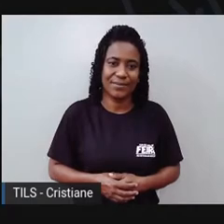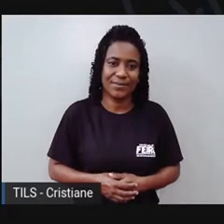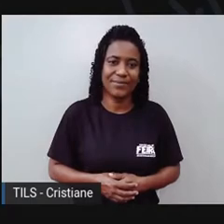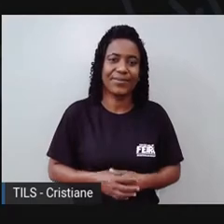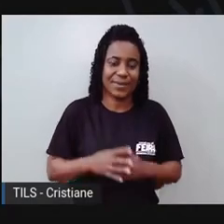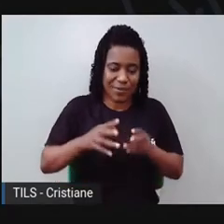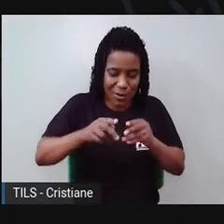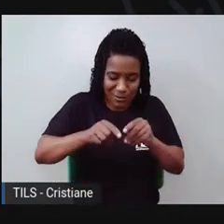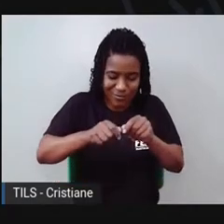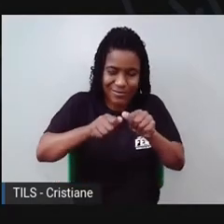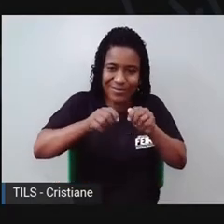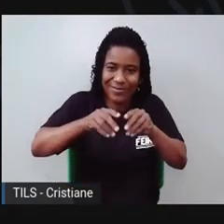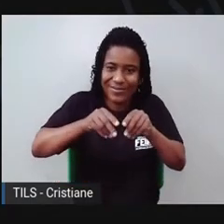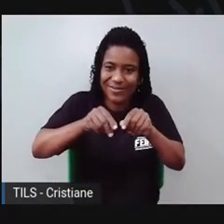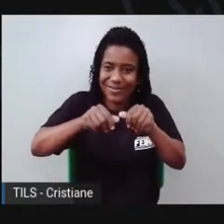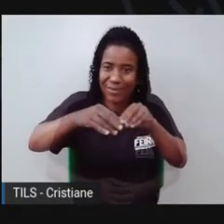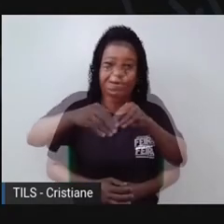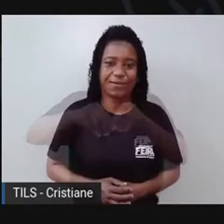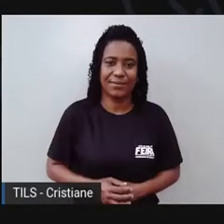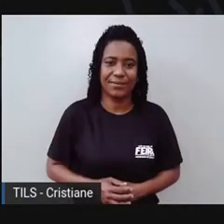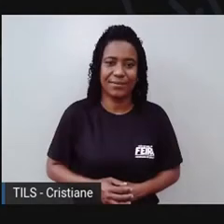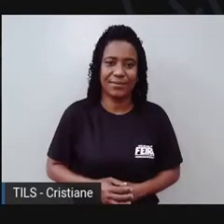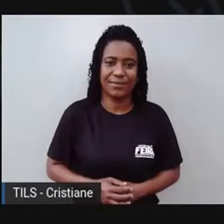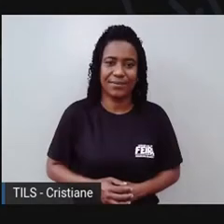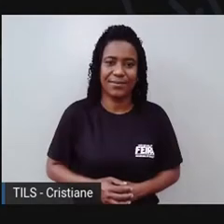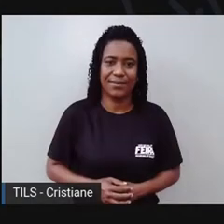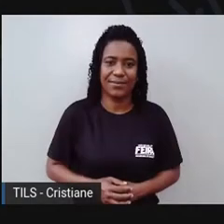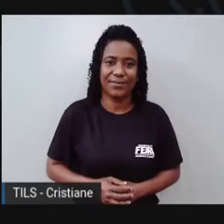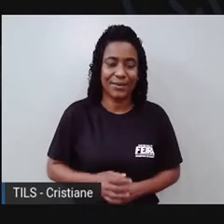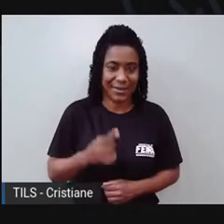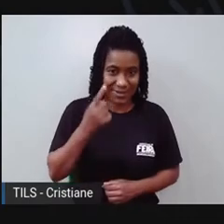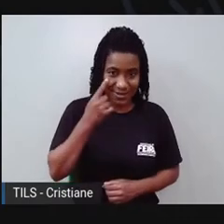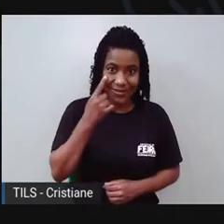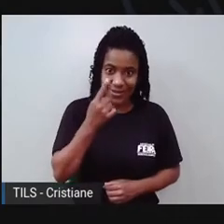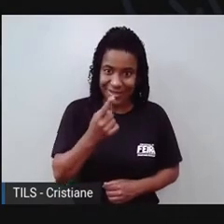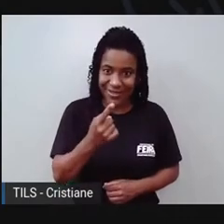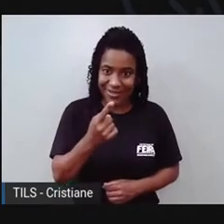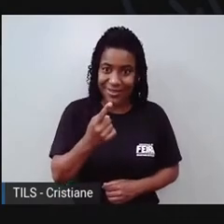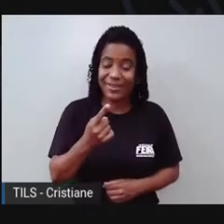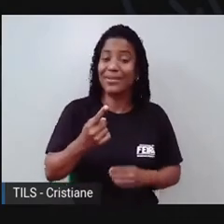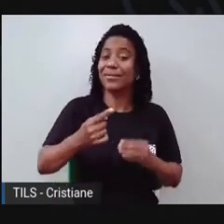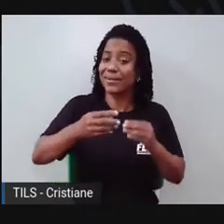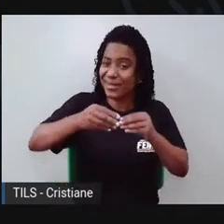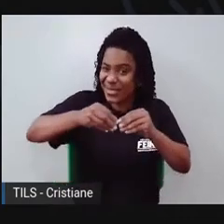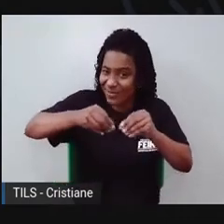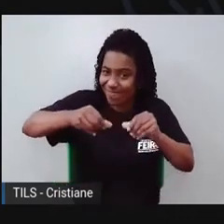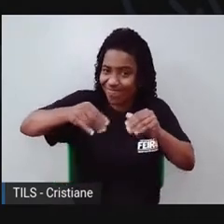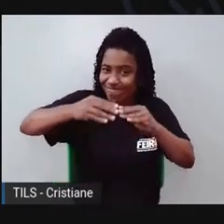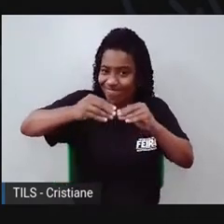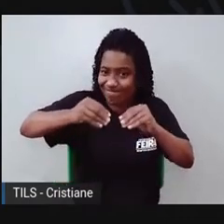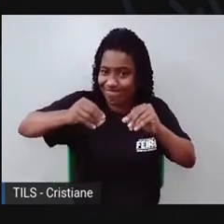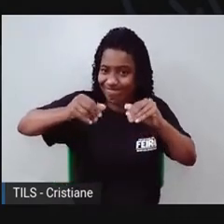Desamassando. Desamassando, fazendo nossa farofinha. Vendo o processo como é?